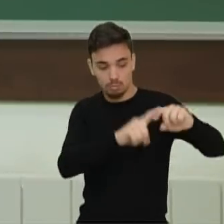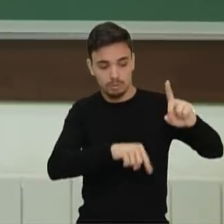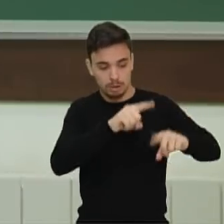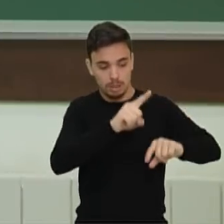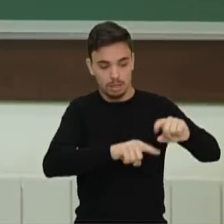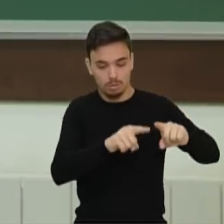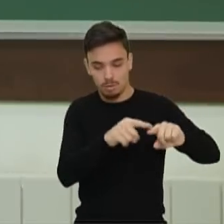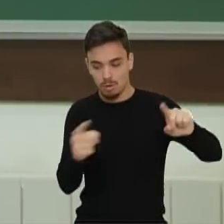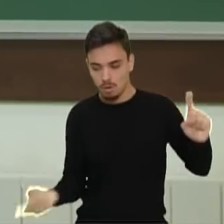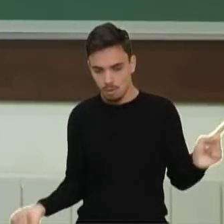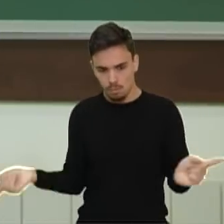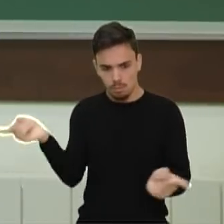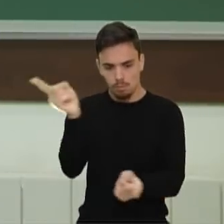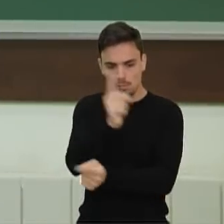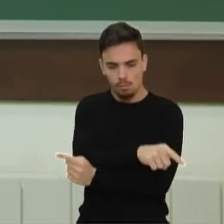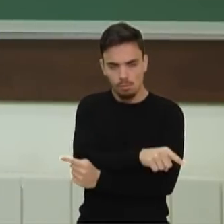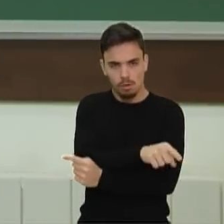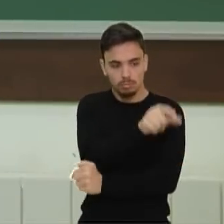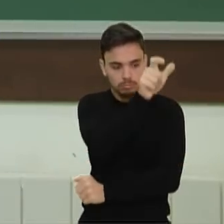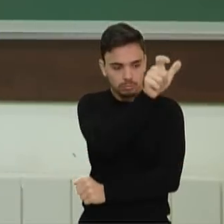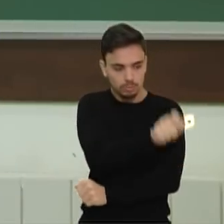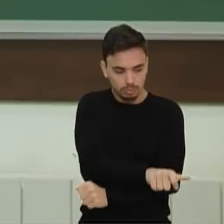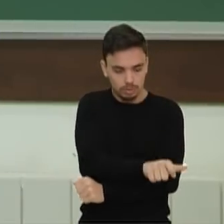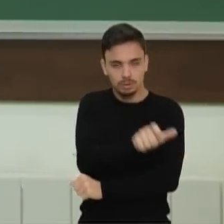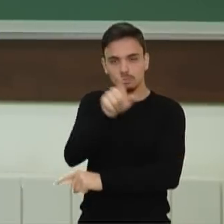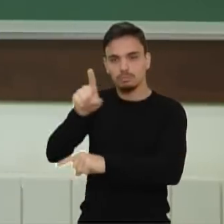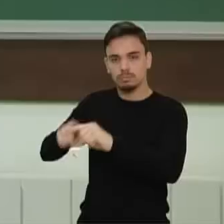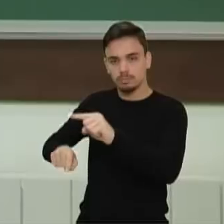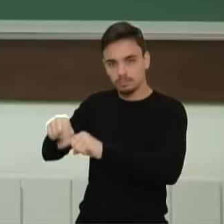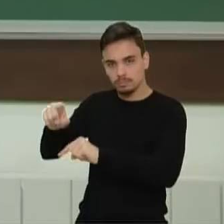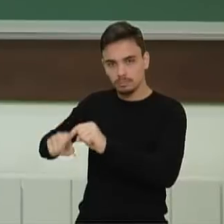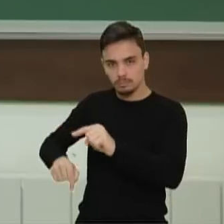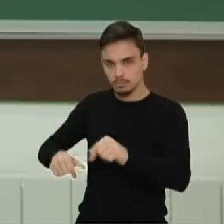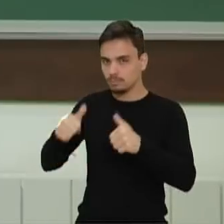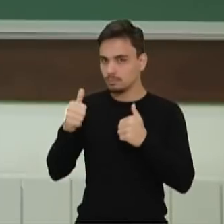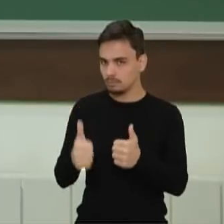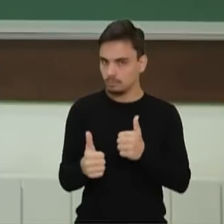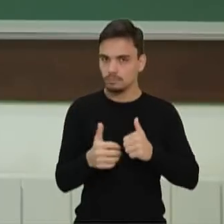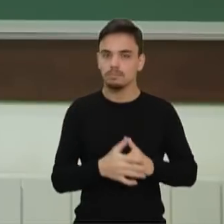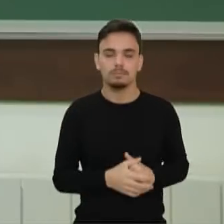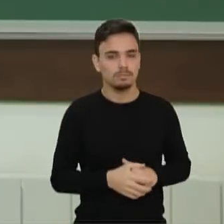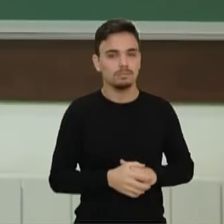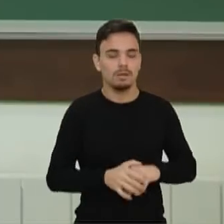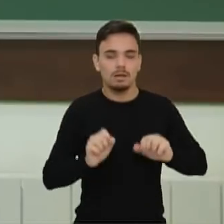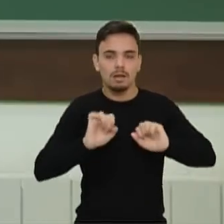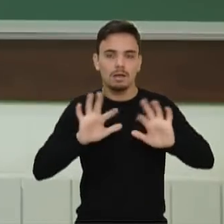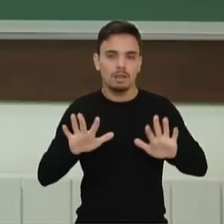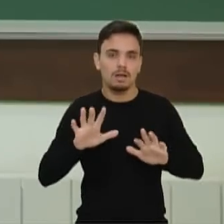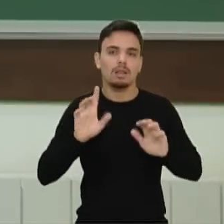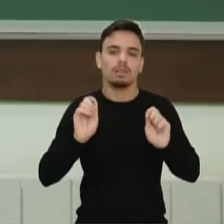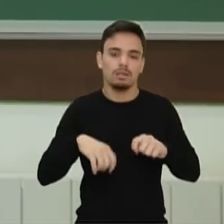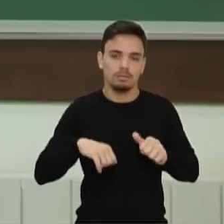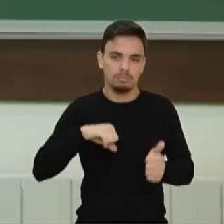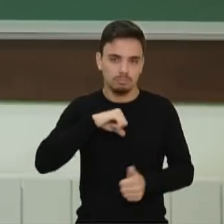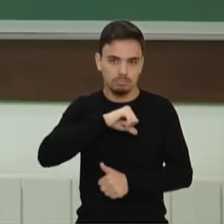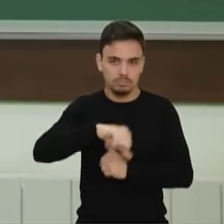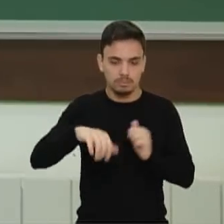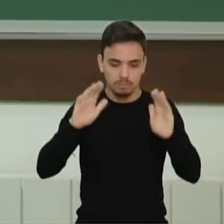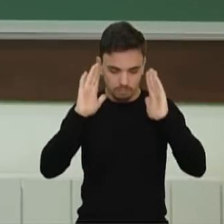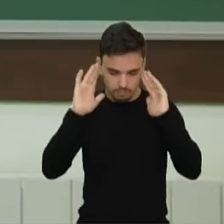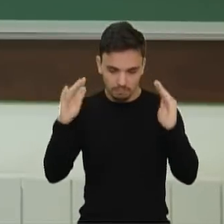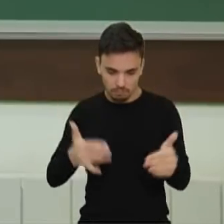objeto, né? E o objeto vai para o lugar do sujeito, ok? Então, claro que muda ali o